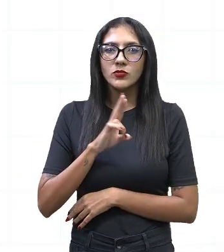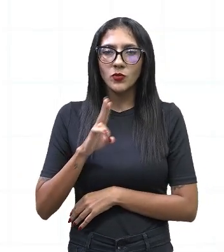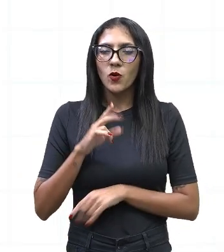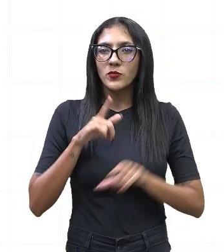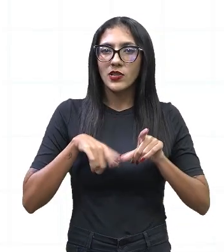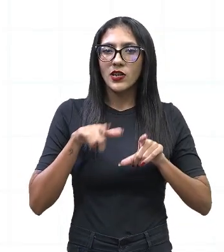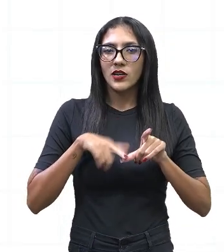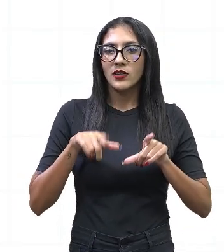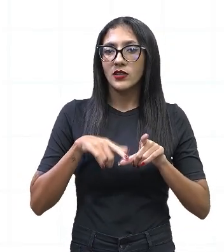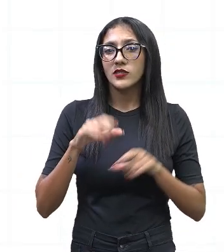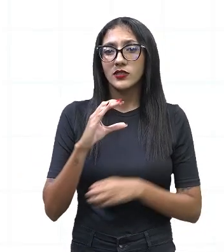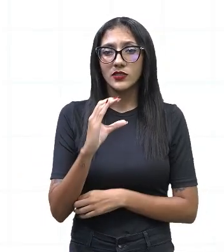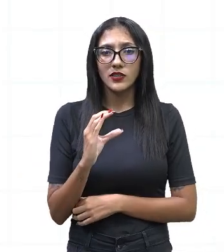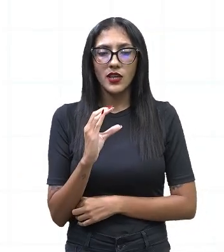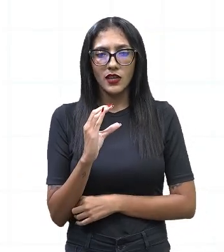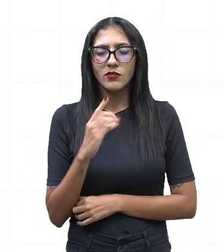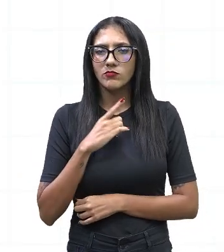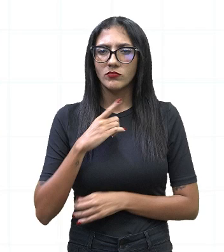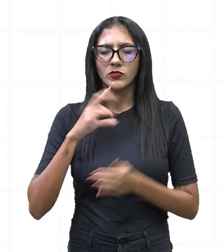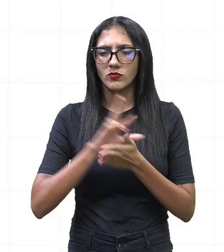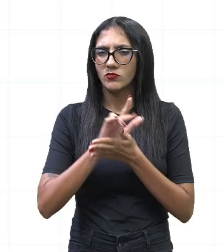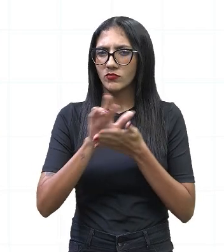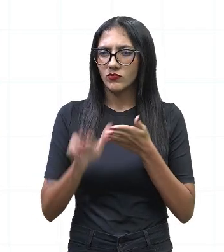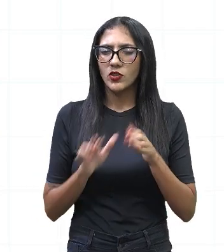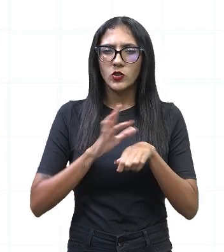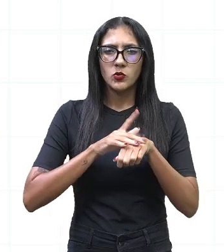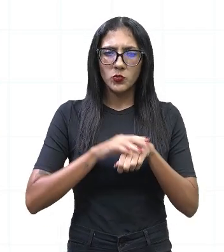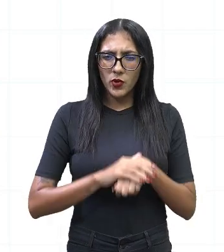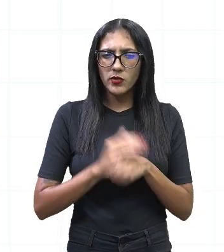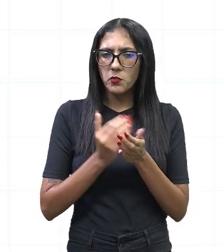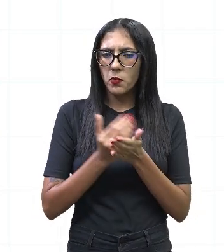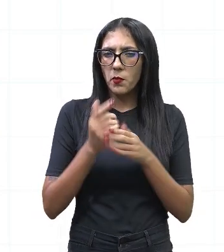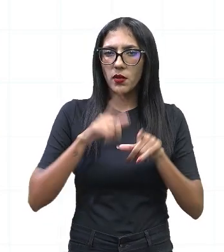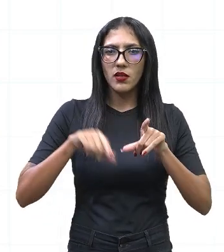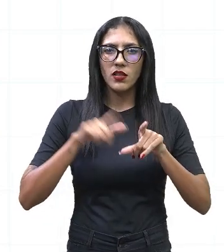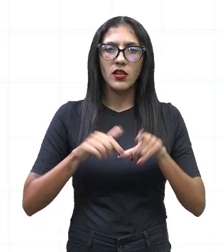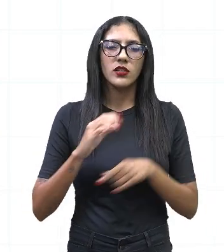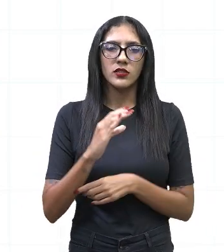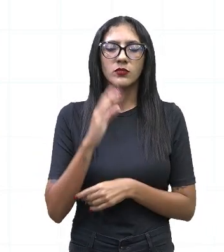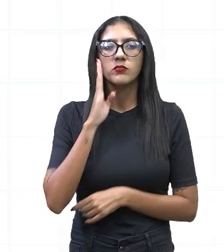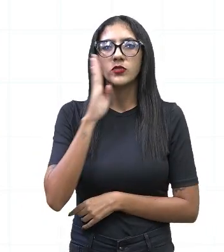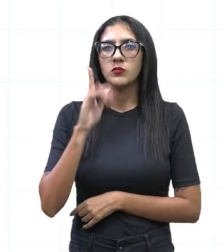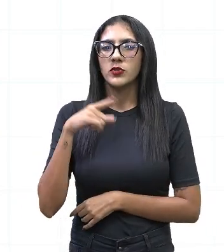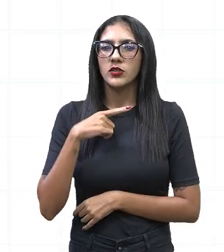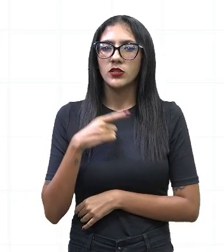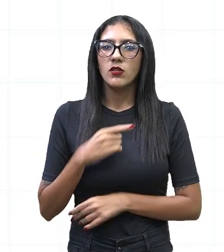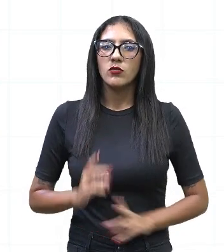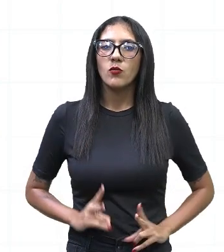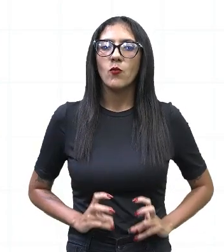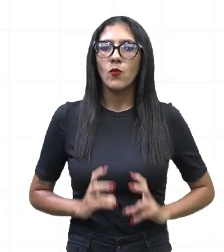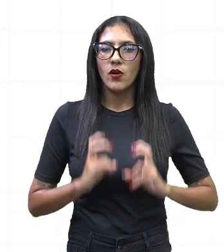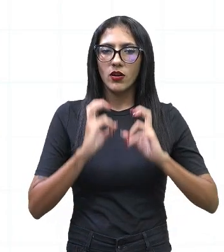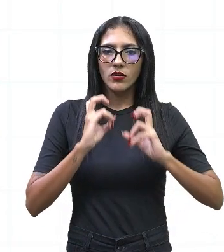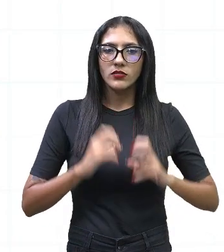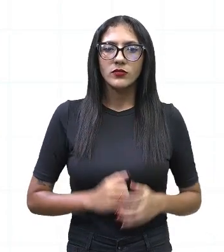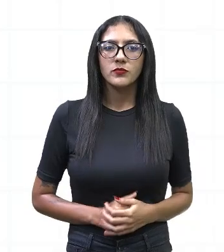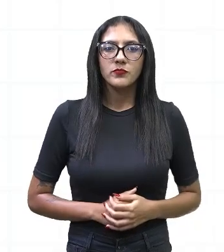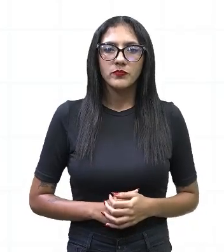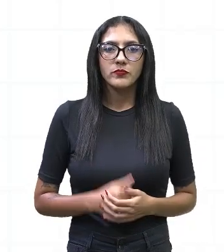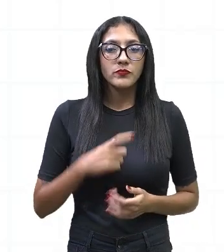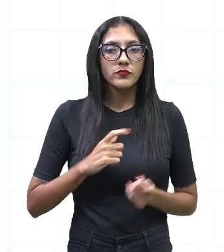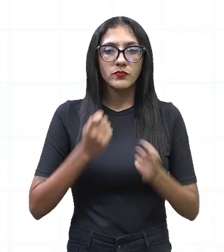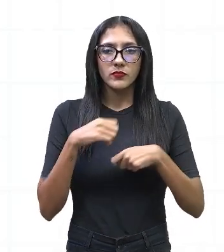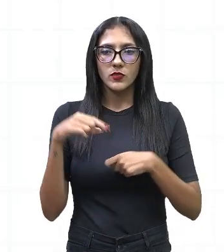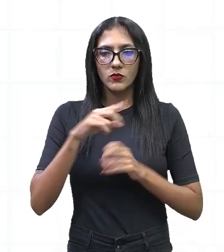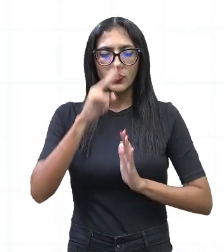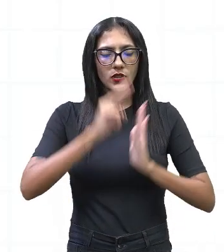letra C, né? Vai aparecer aquele conjunto de doenças que iniciam com a letra C, inclusive câncer de mama, onde você pode ter acesso aí